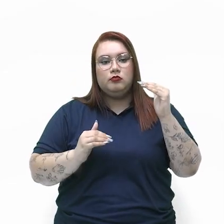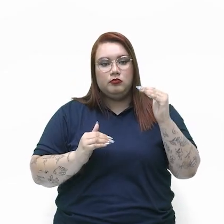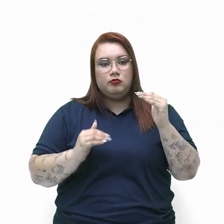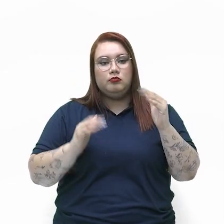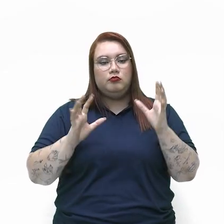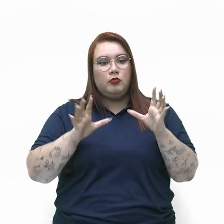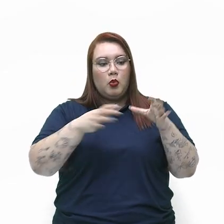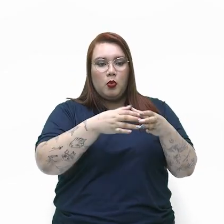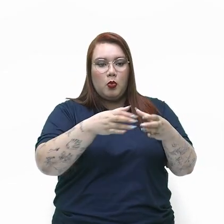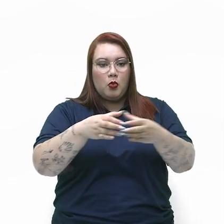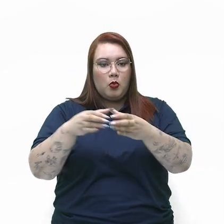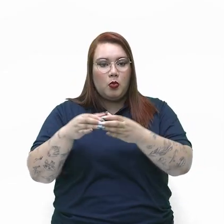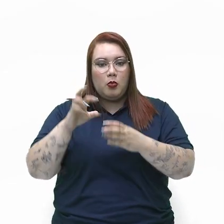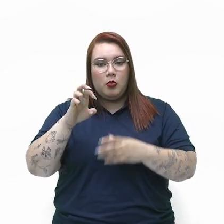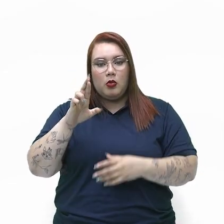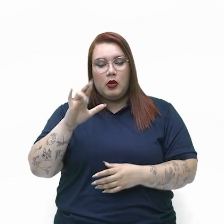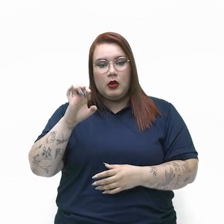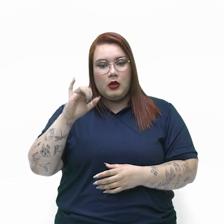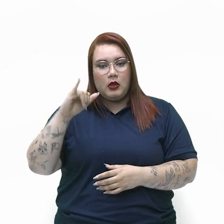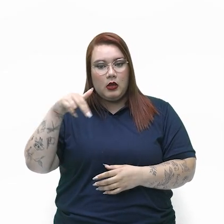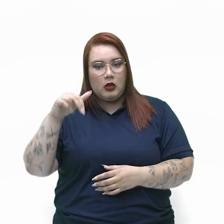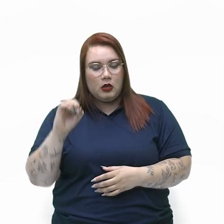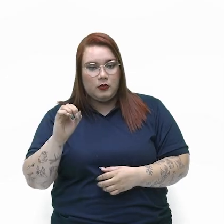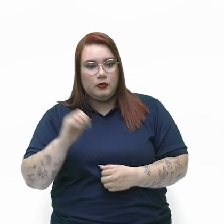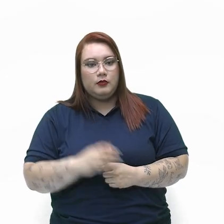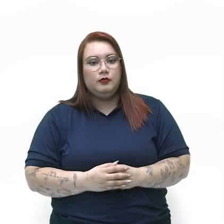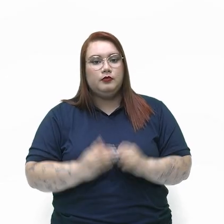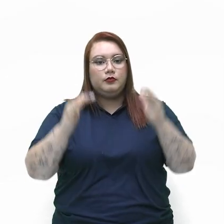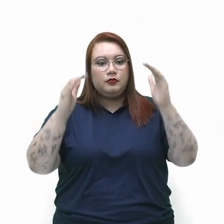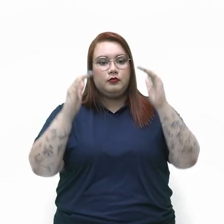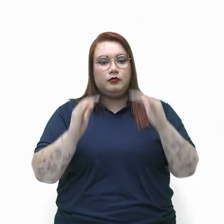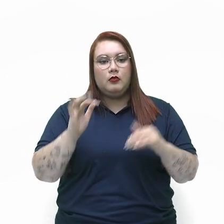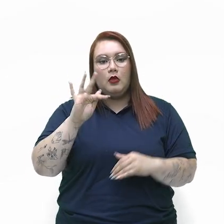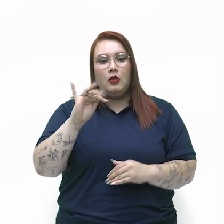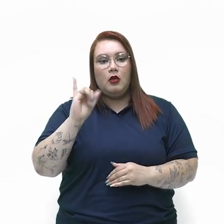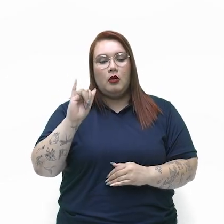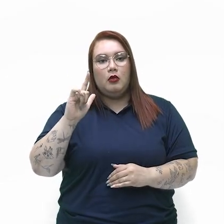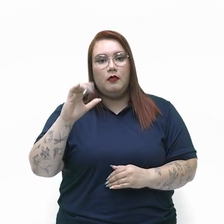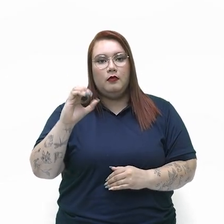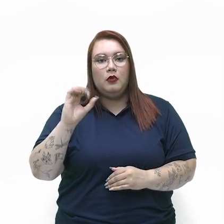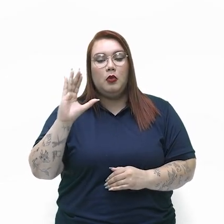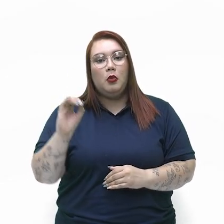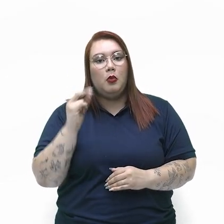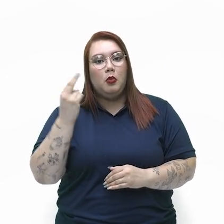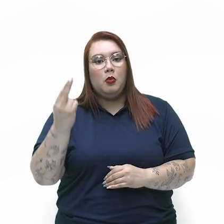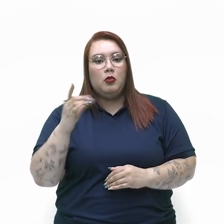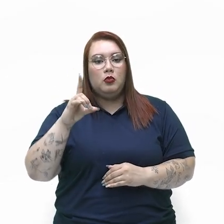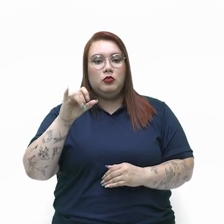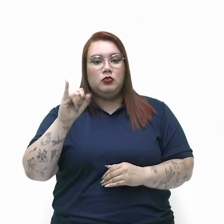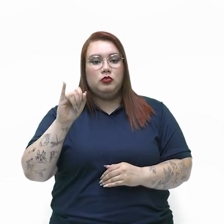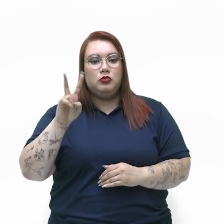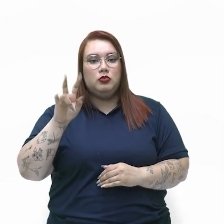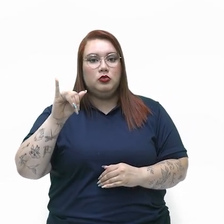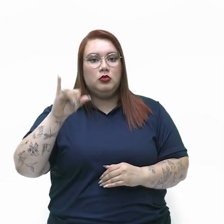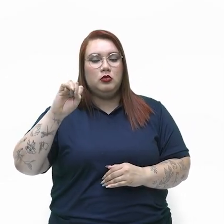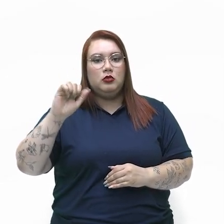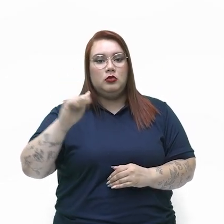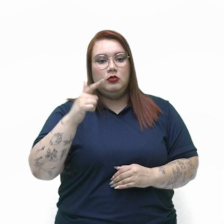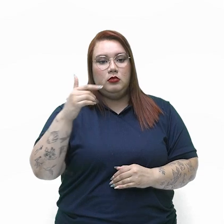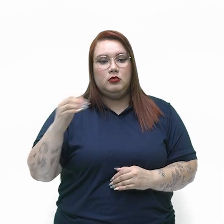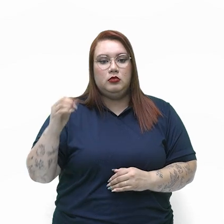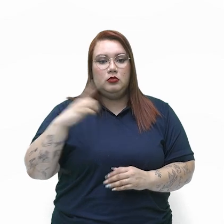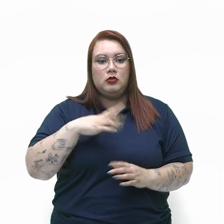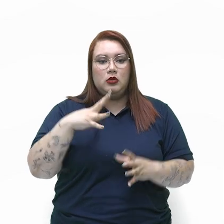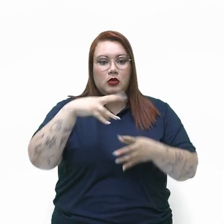de reinos. Vamos observar aqui o filo, ou divisão, né? No caso das plantas. Está dentro de